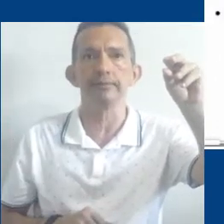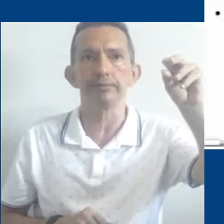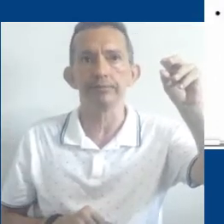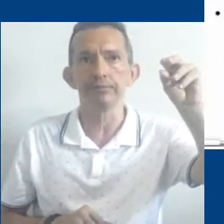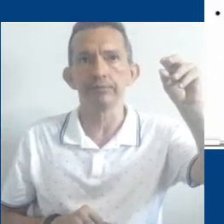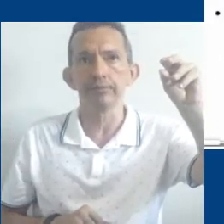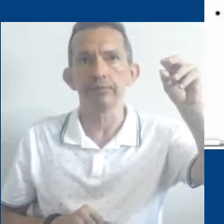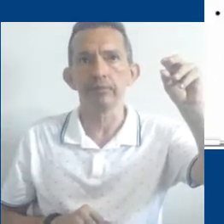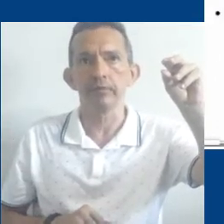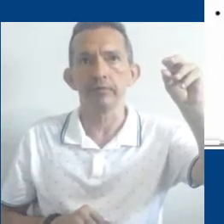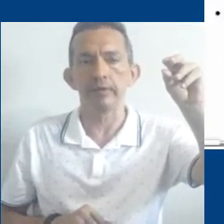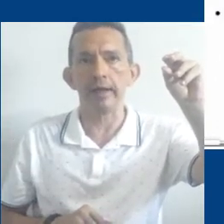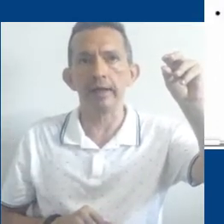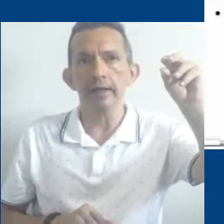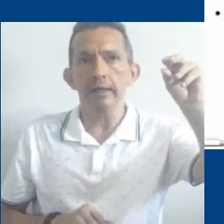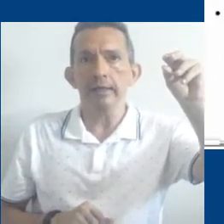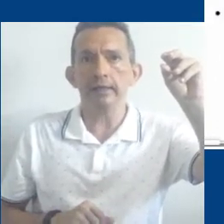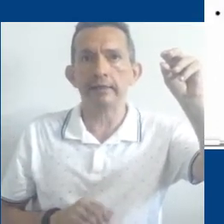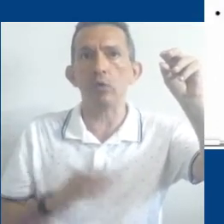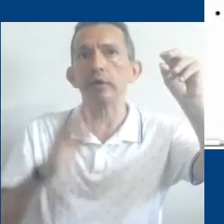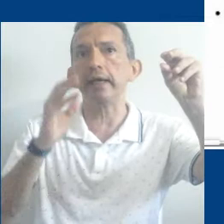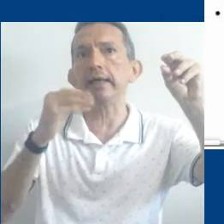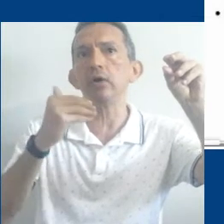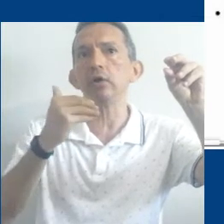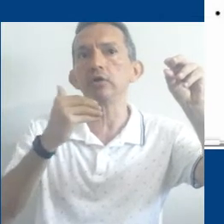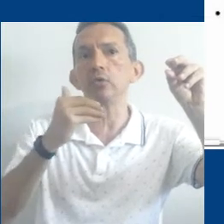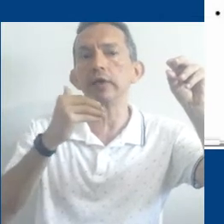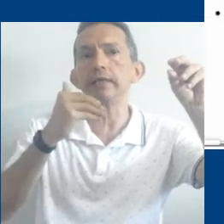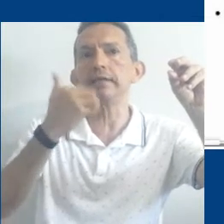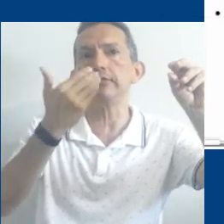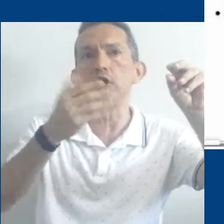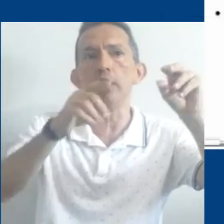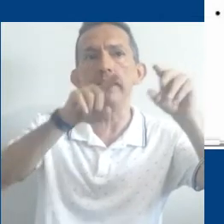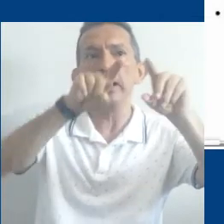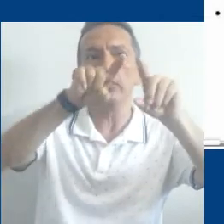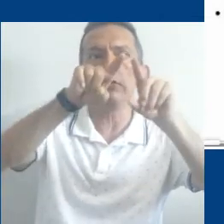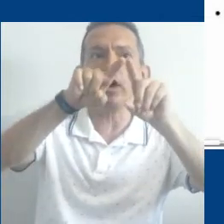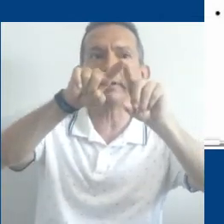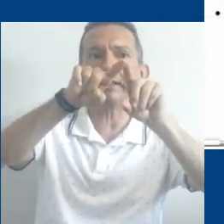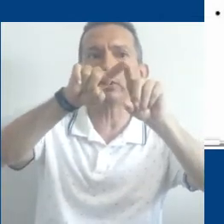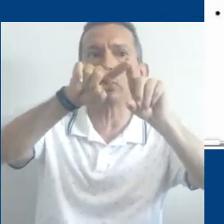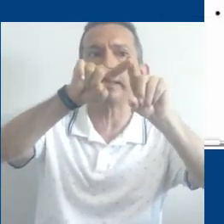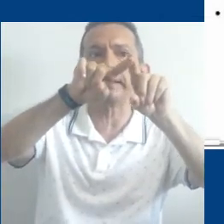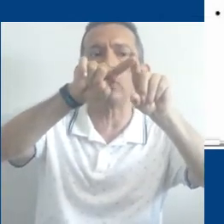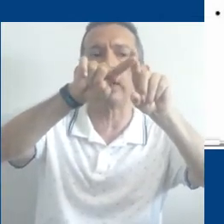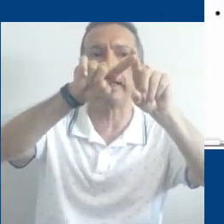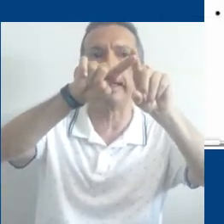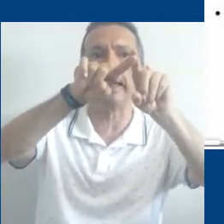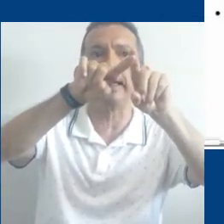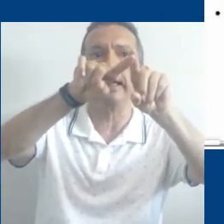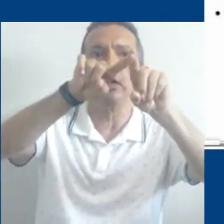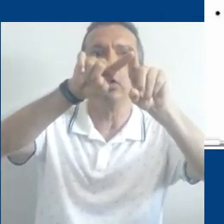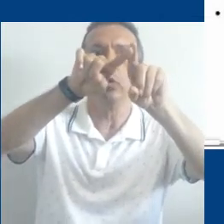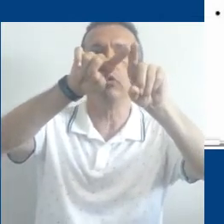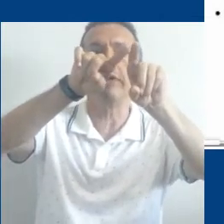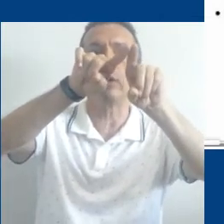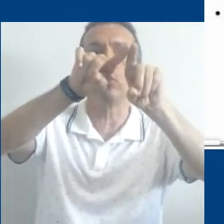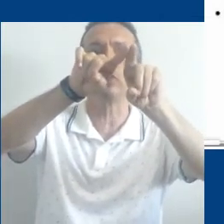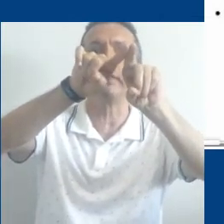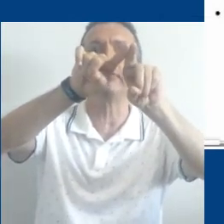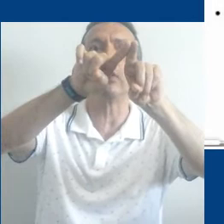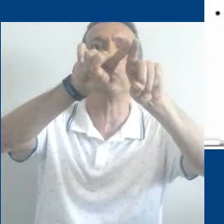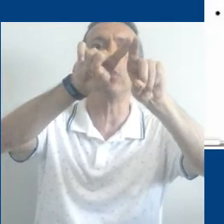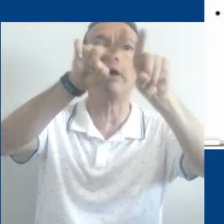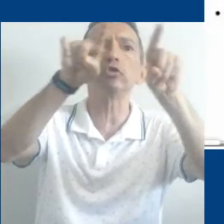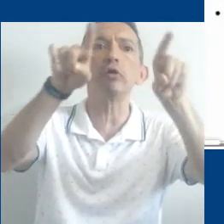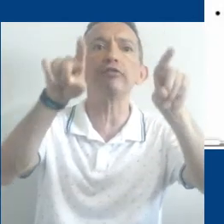funcione. Tá? Então o que se forma? Forma-se em torno dessa organela um vacúolo